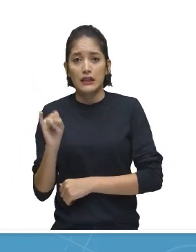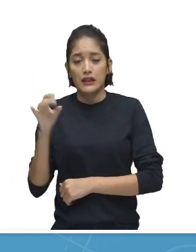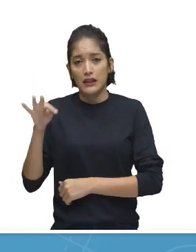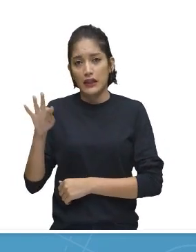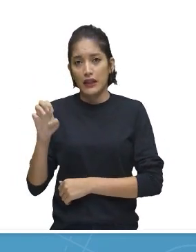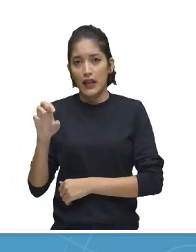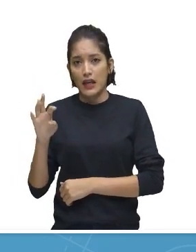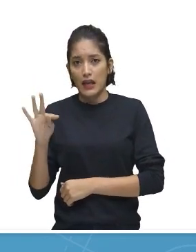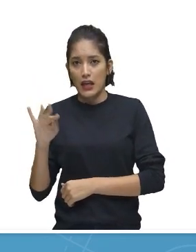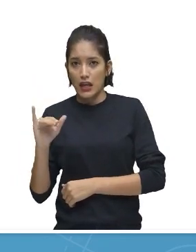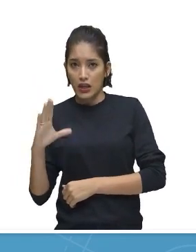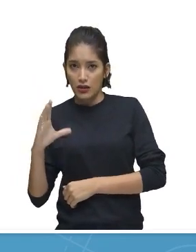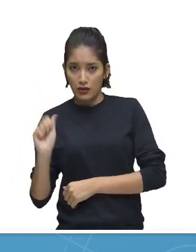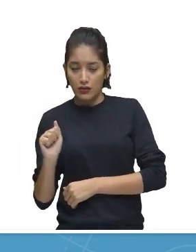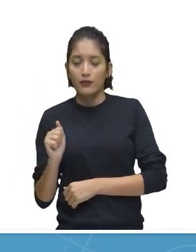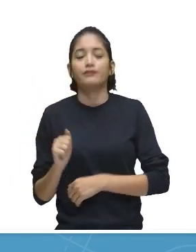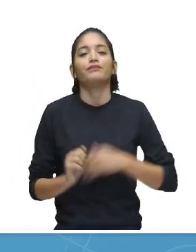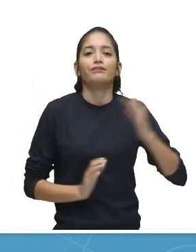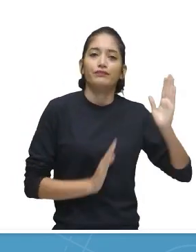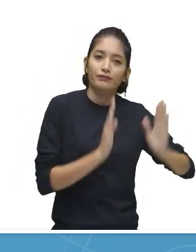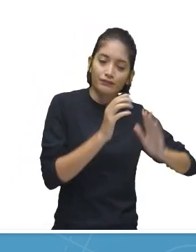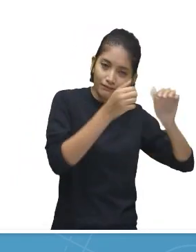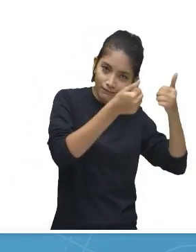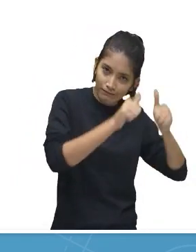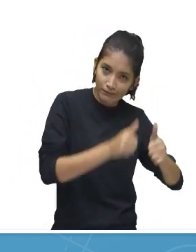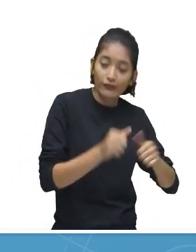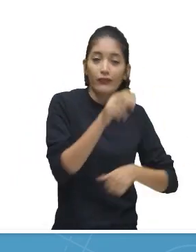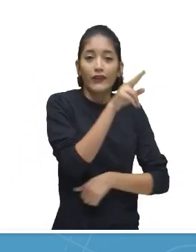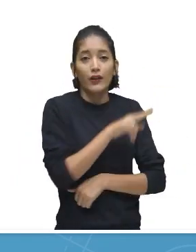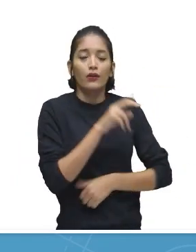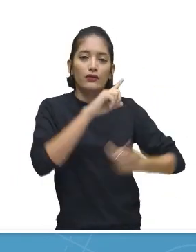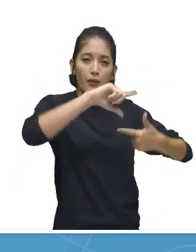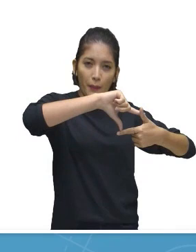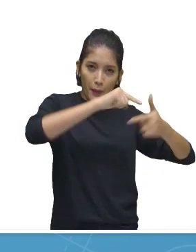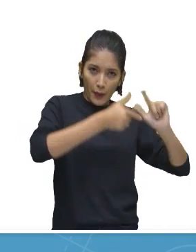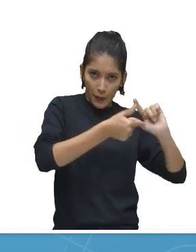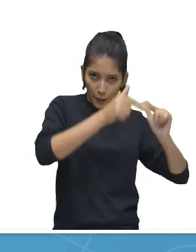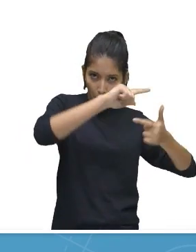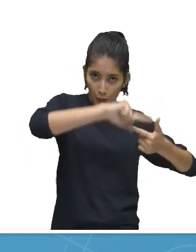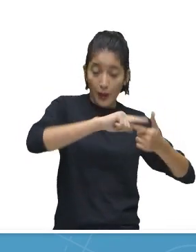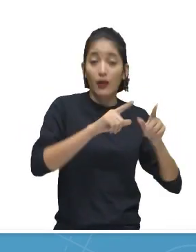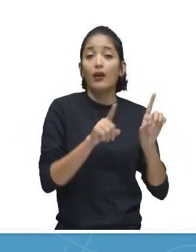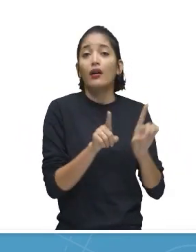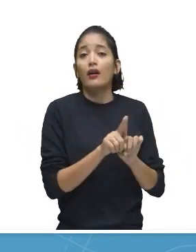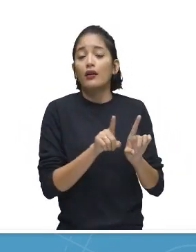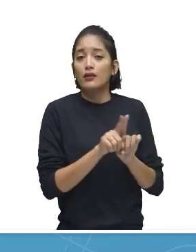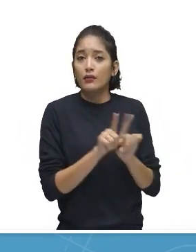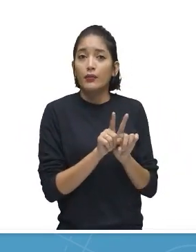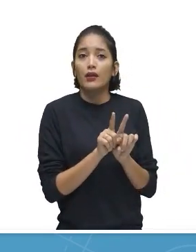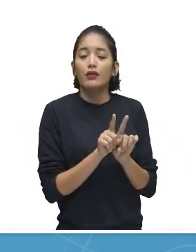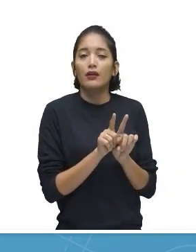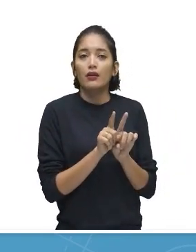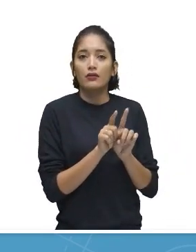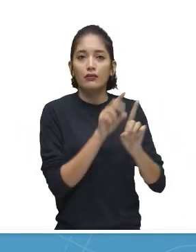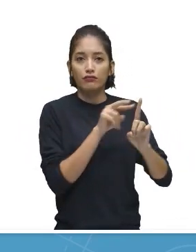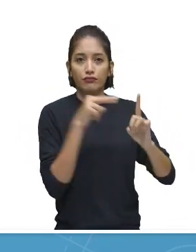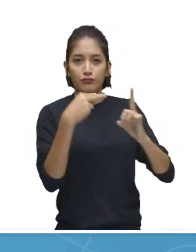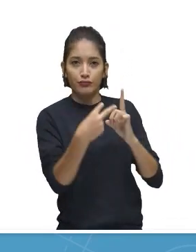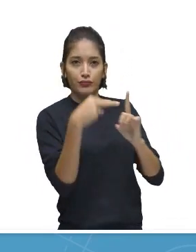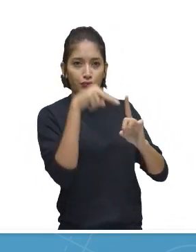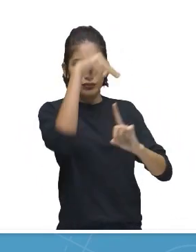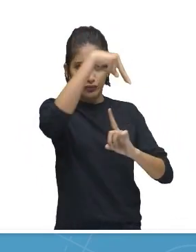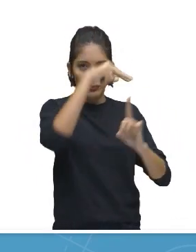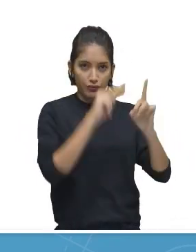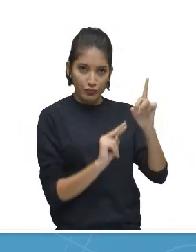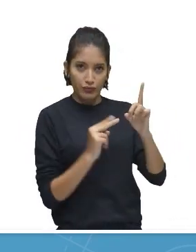utiliza a colagem. Já na analítica, ele utiliza as formas geométricas no mesmo plano